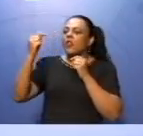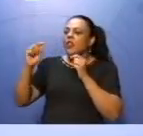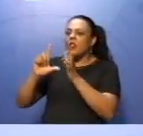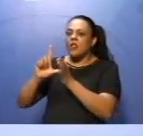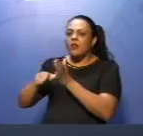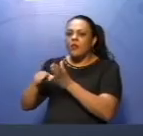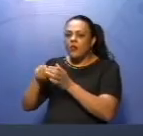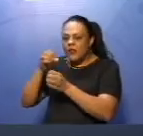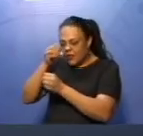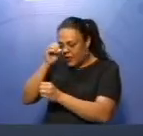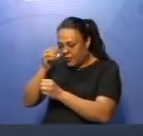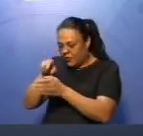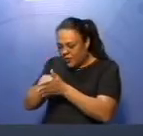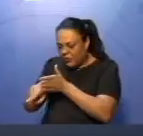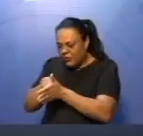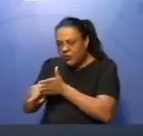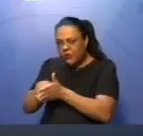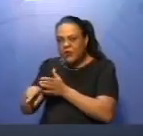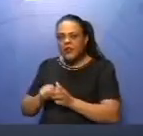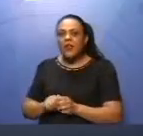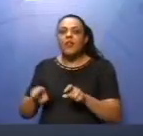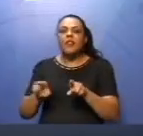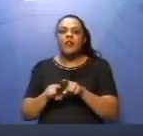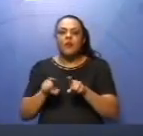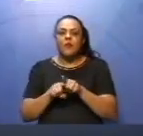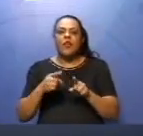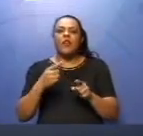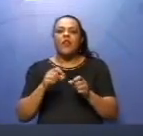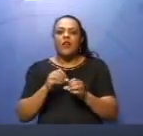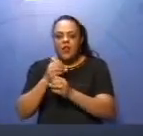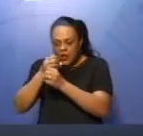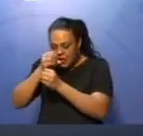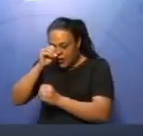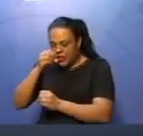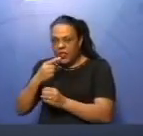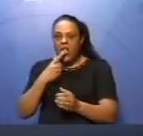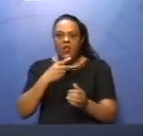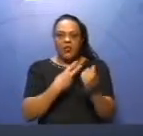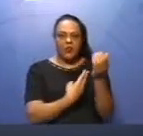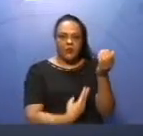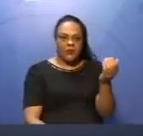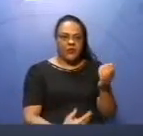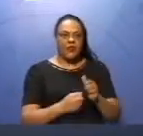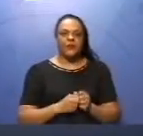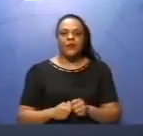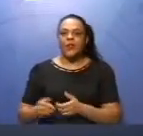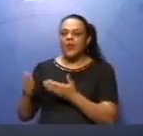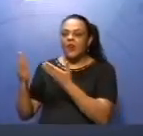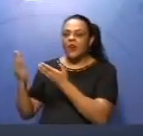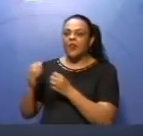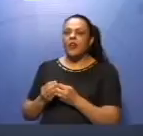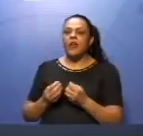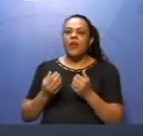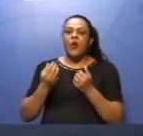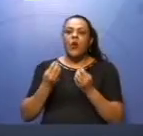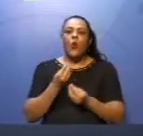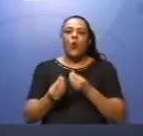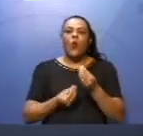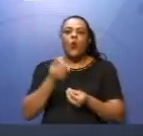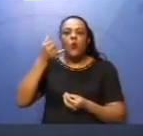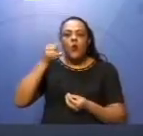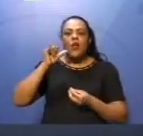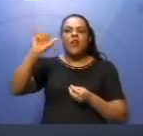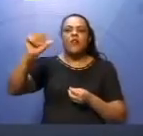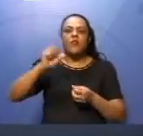sangue. Aqui nós temos alguns modos de prevenção, né, para não ser contaminado